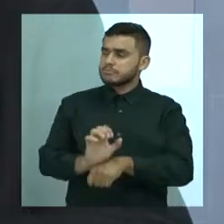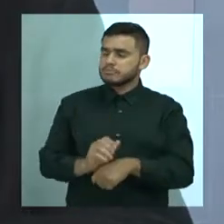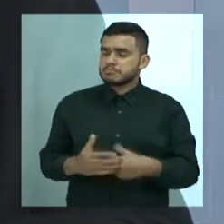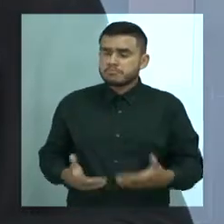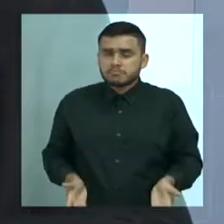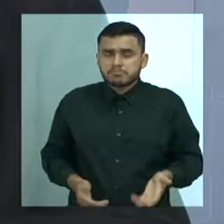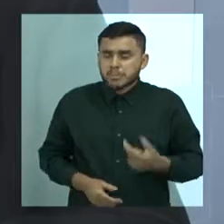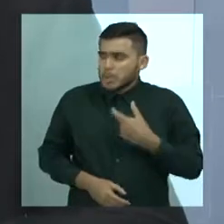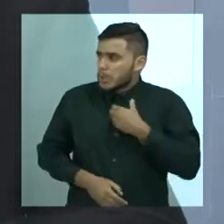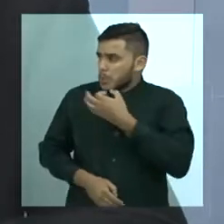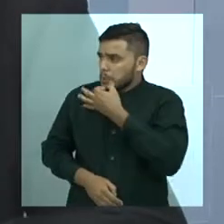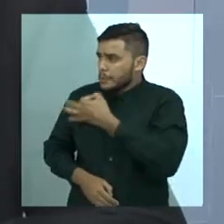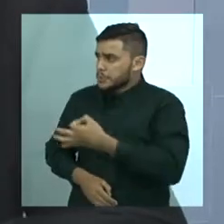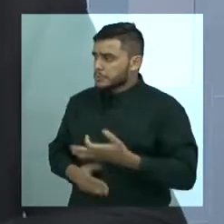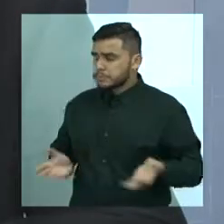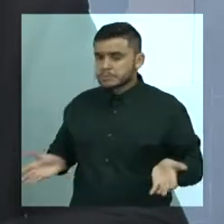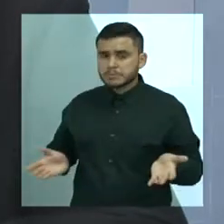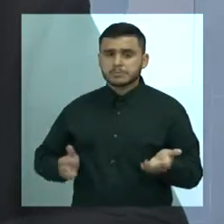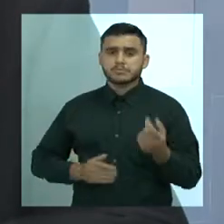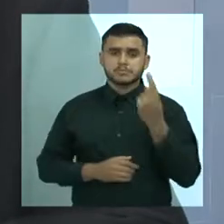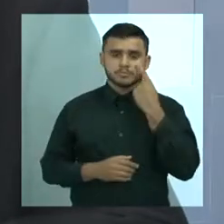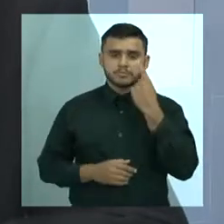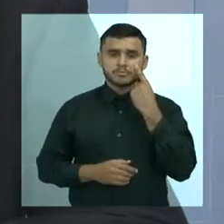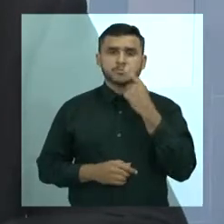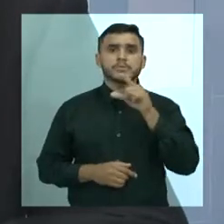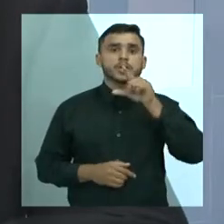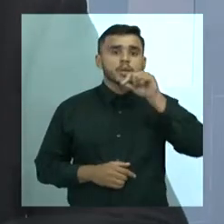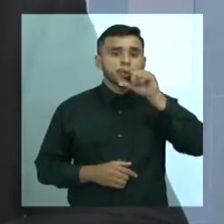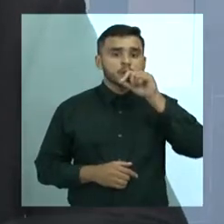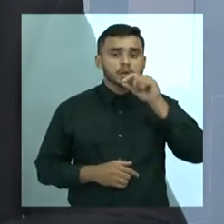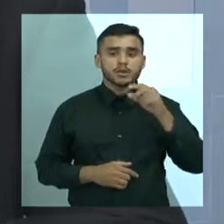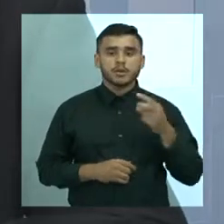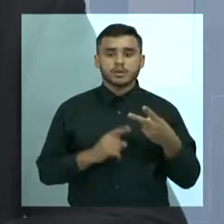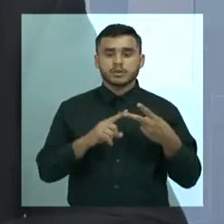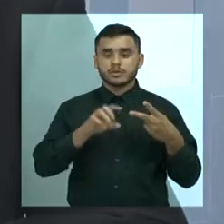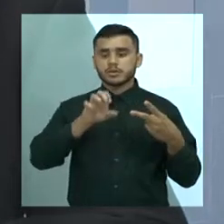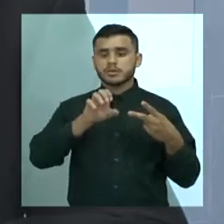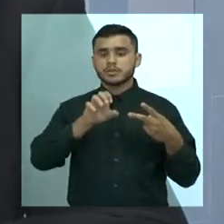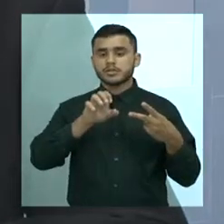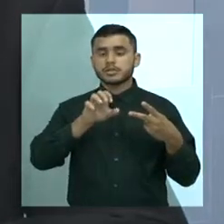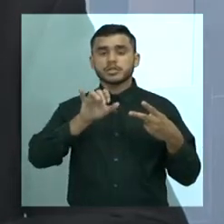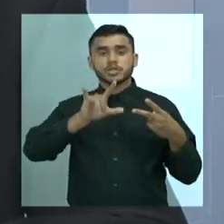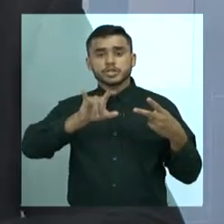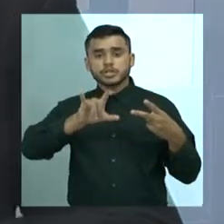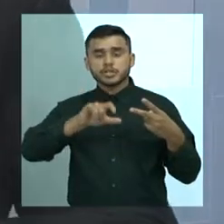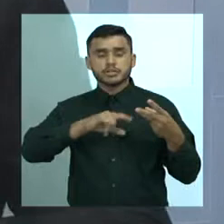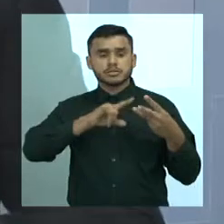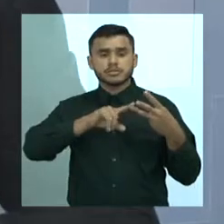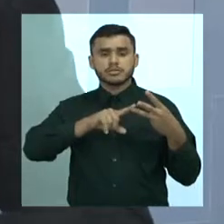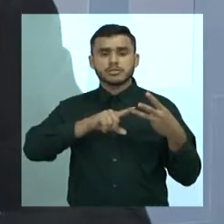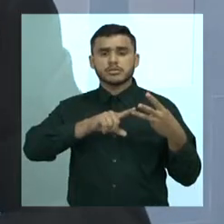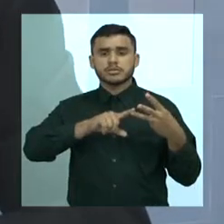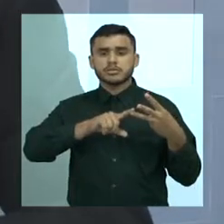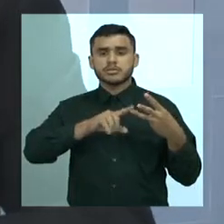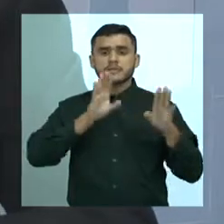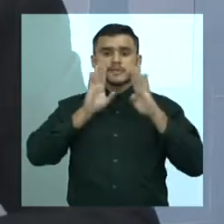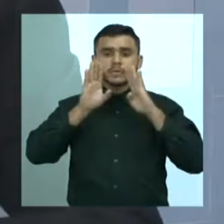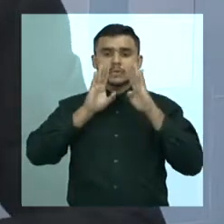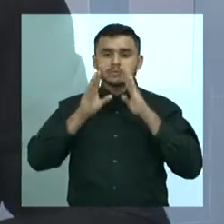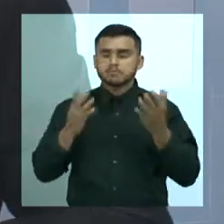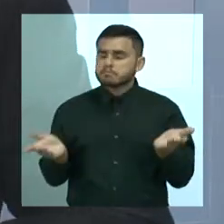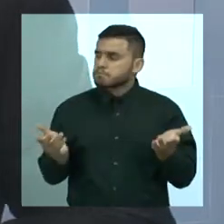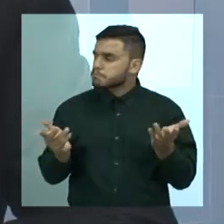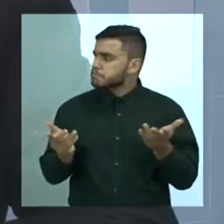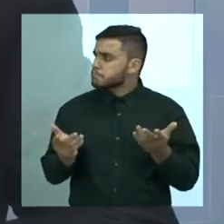vejo, e você também vê, é quando eu vou no Twitter, no Instagram, no Facebook, a desenvoltura que o governador